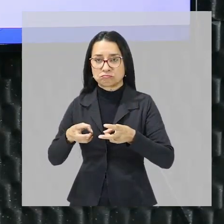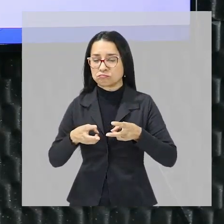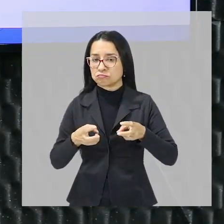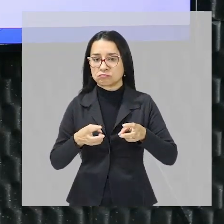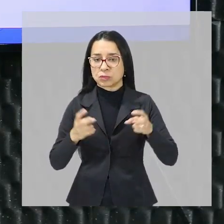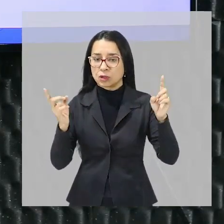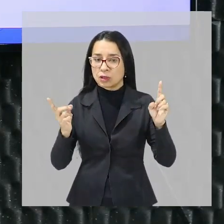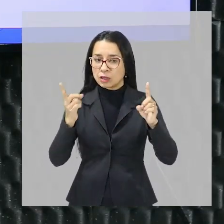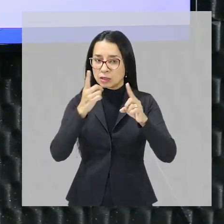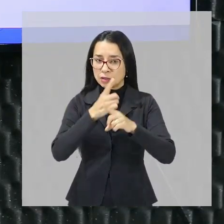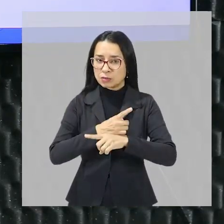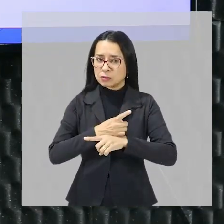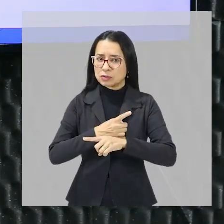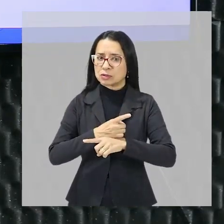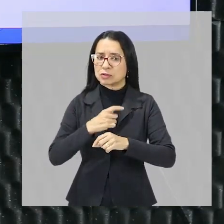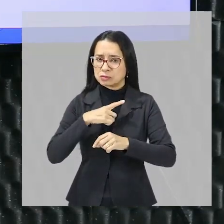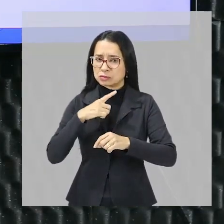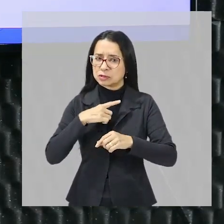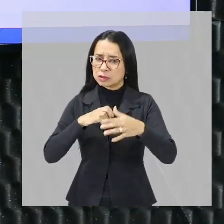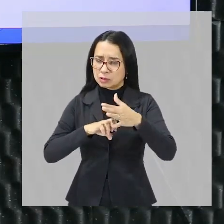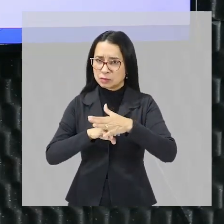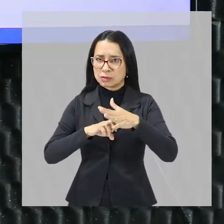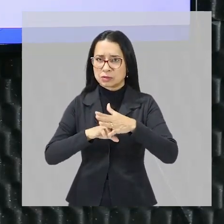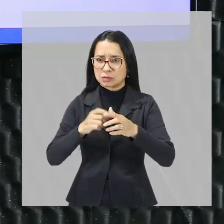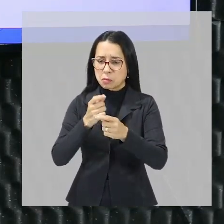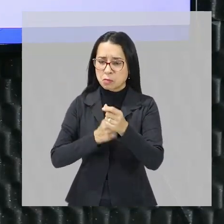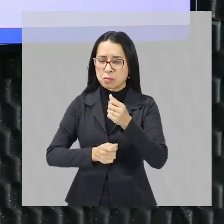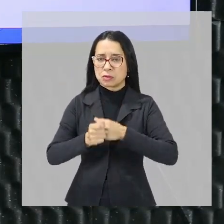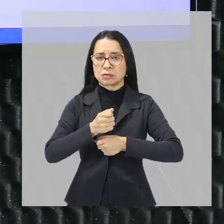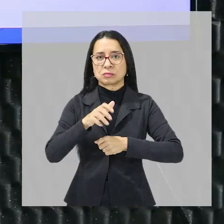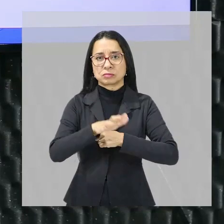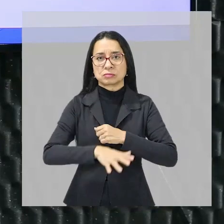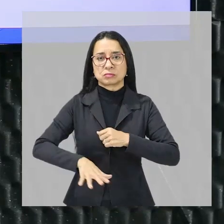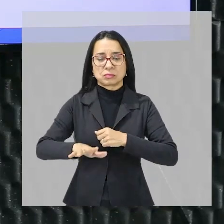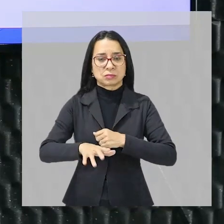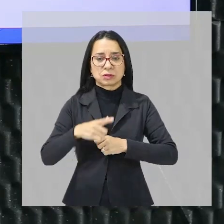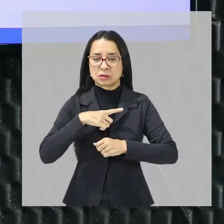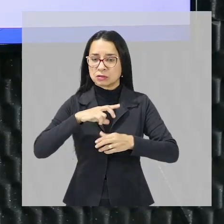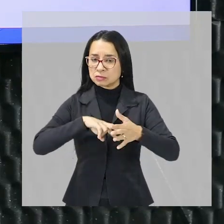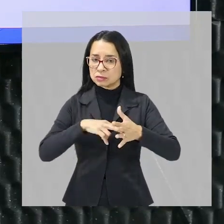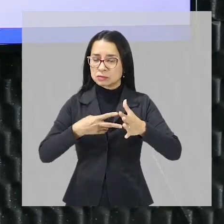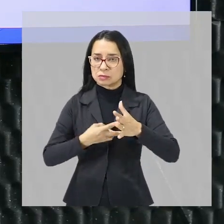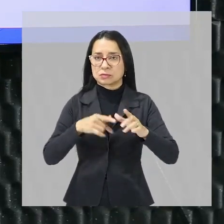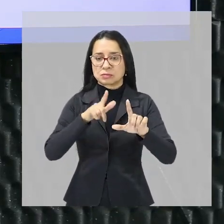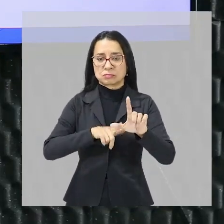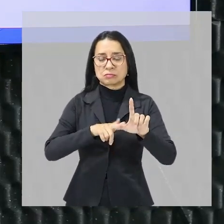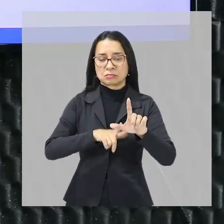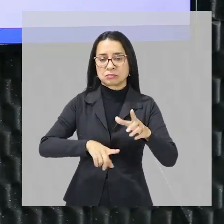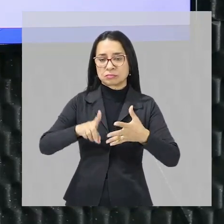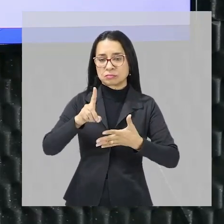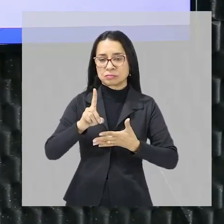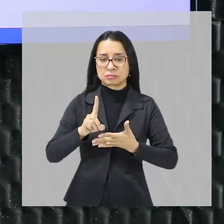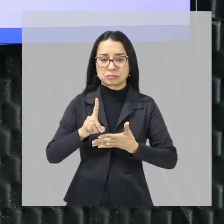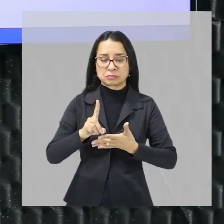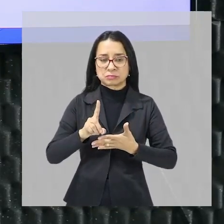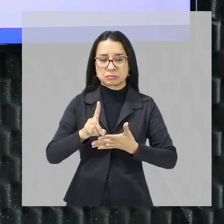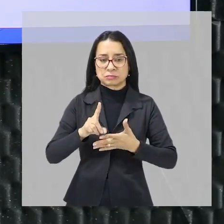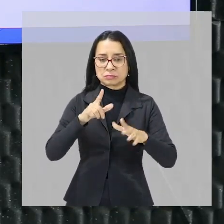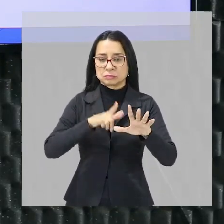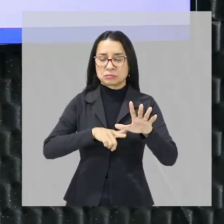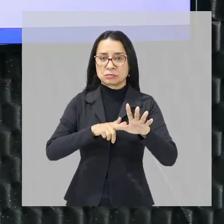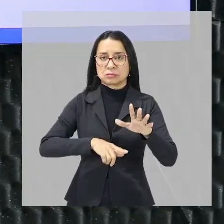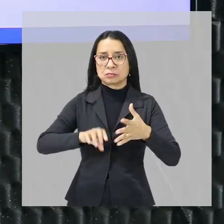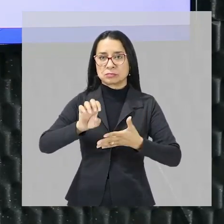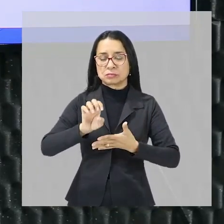o contrário de haver um empreendedorismo comercial nessa área. Então, também não faz sentido a letra D de dado. E a letra E fala